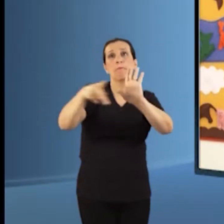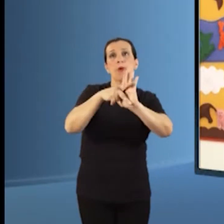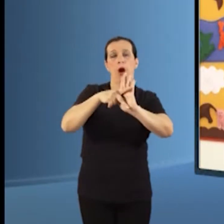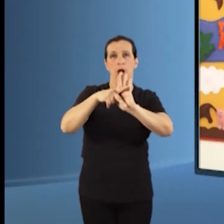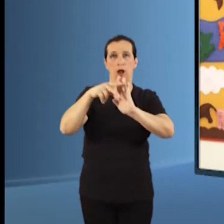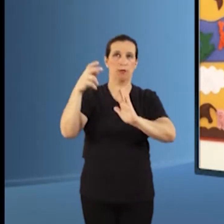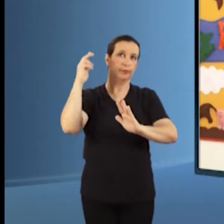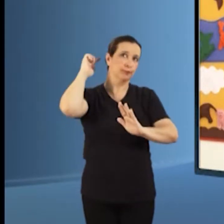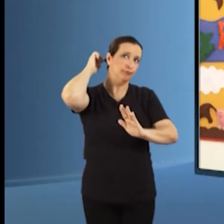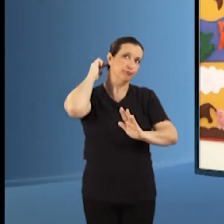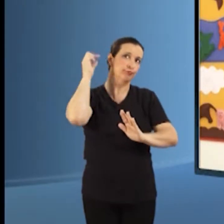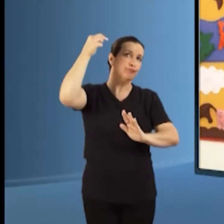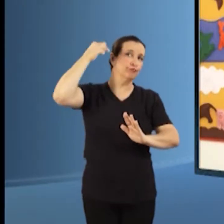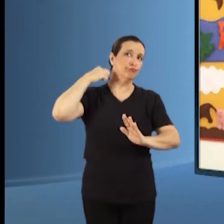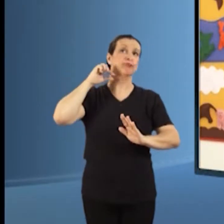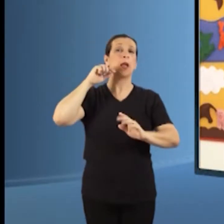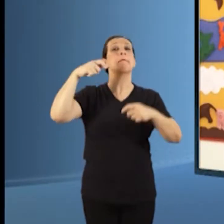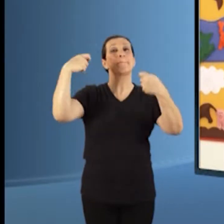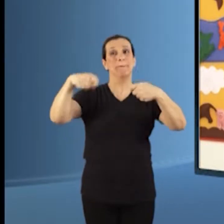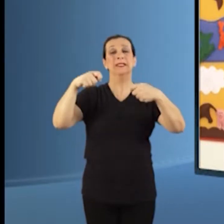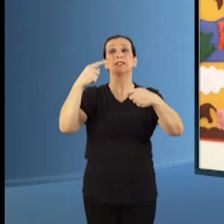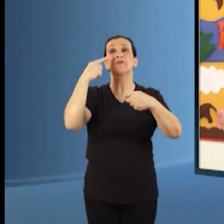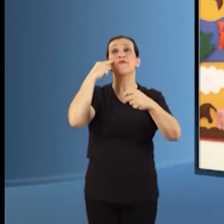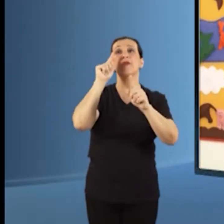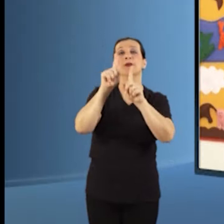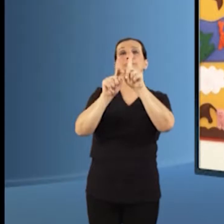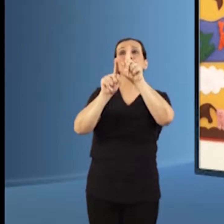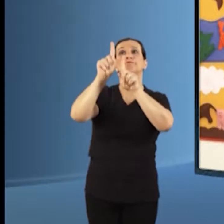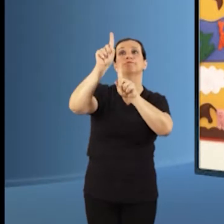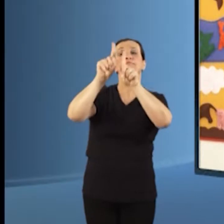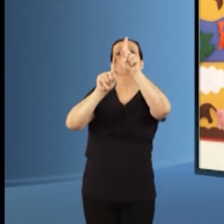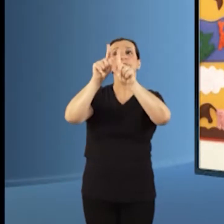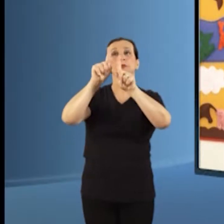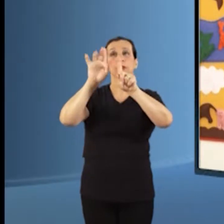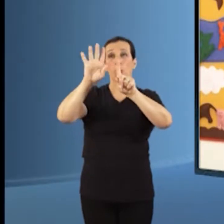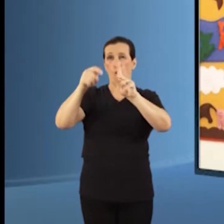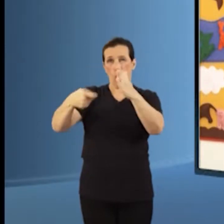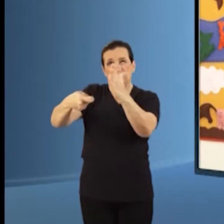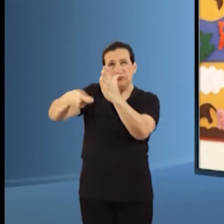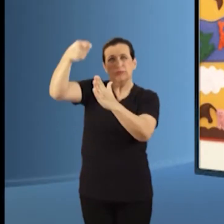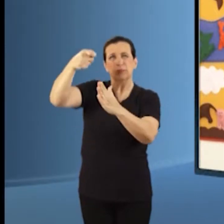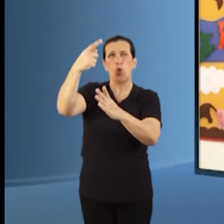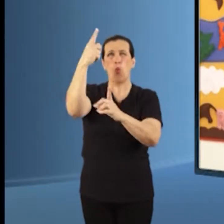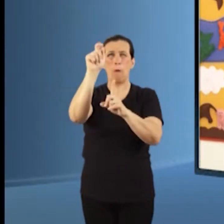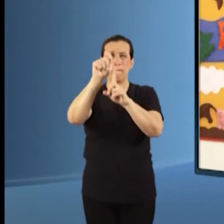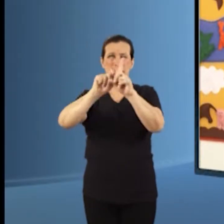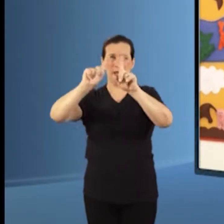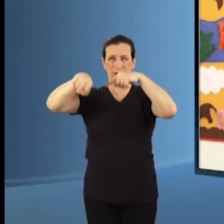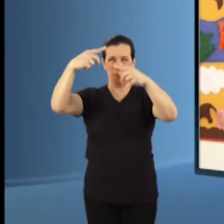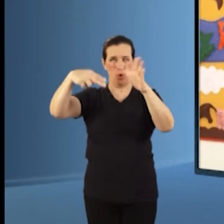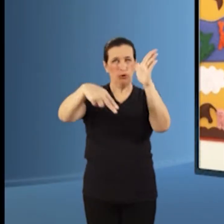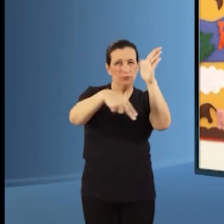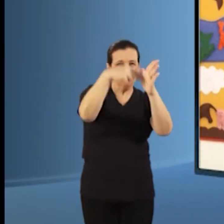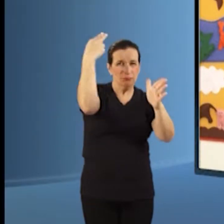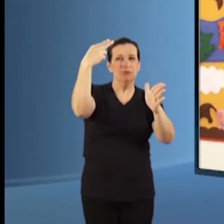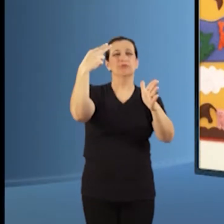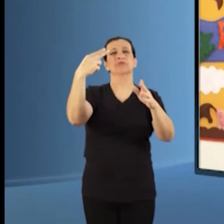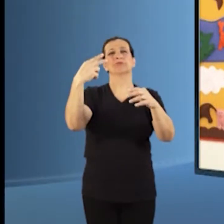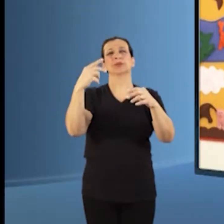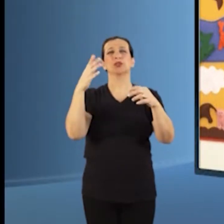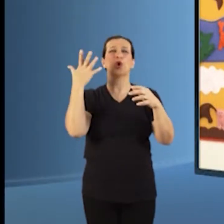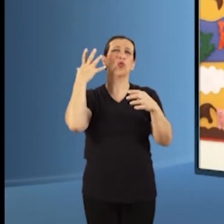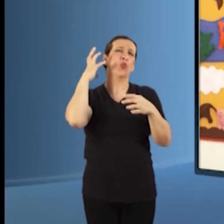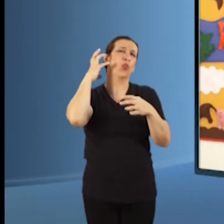nervo auditivo do paciente. E isso precisa ser medido. Na ativação, que acontece um mês depois